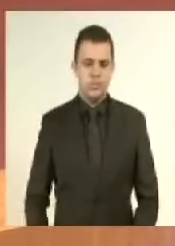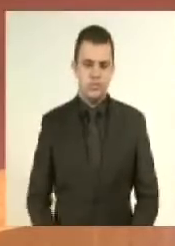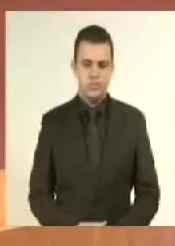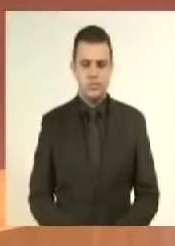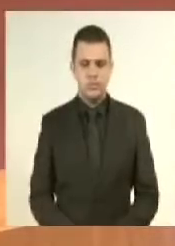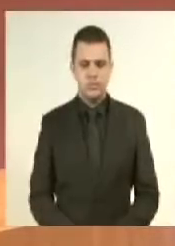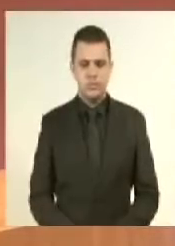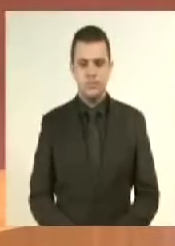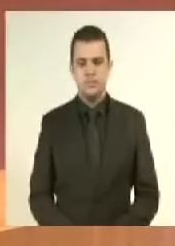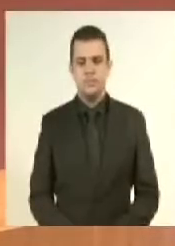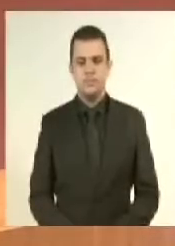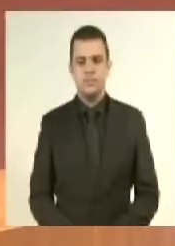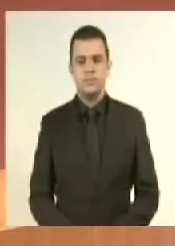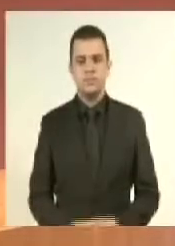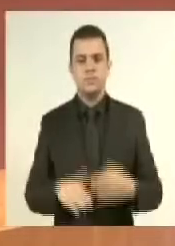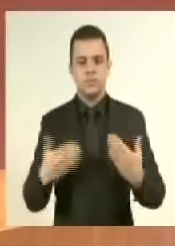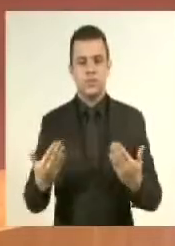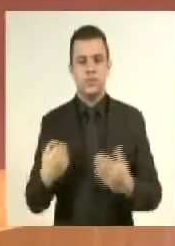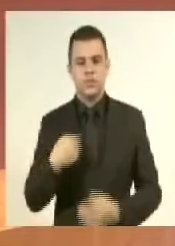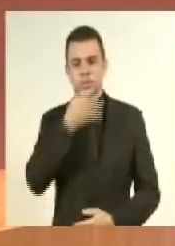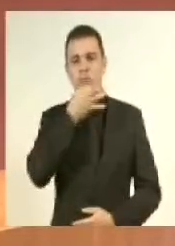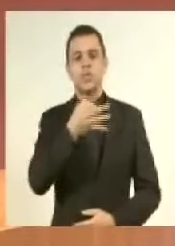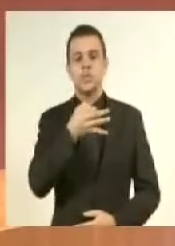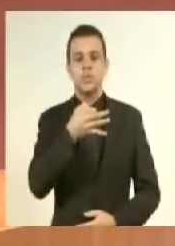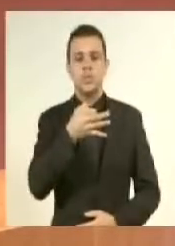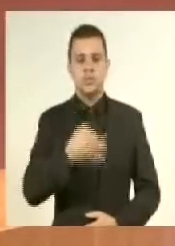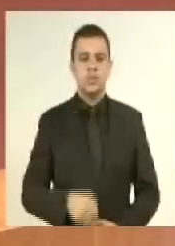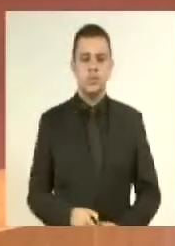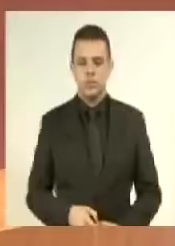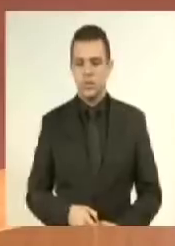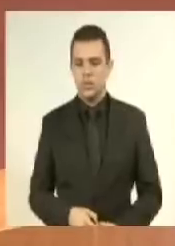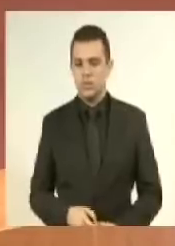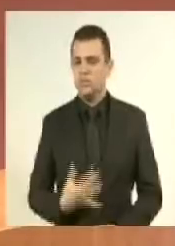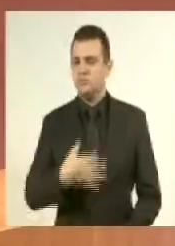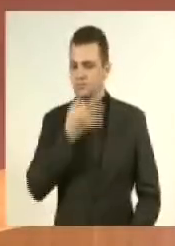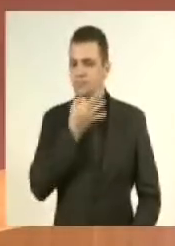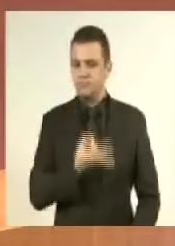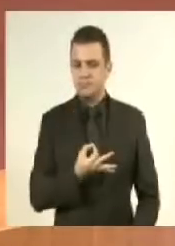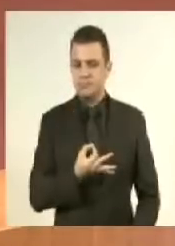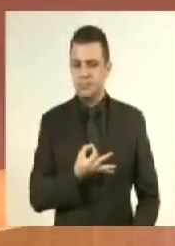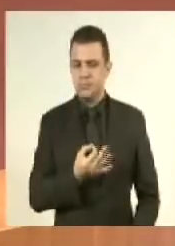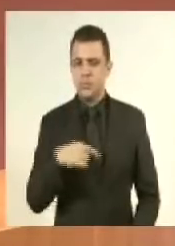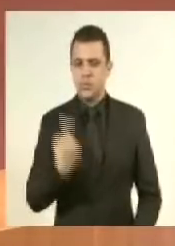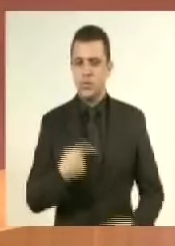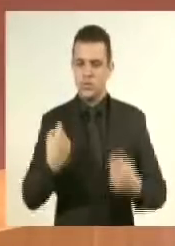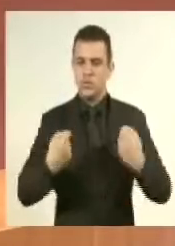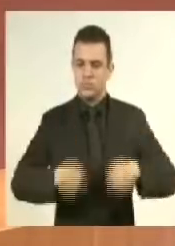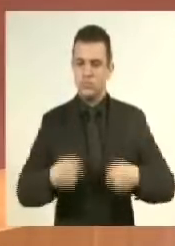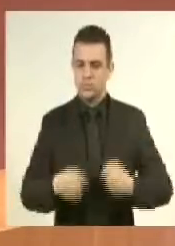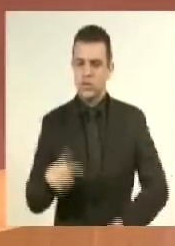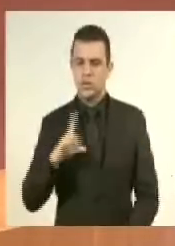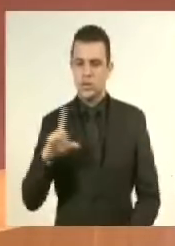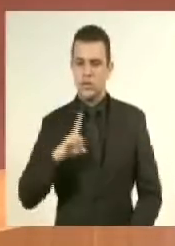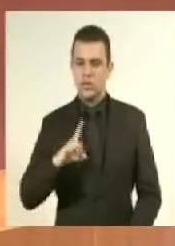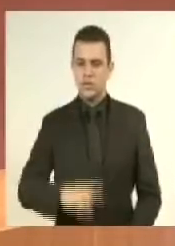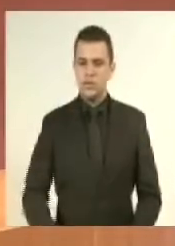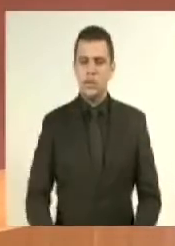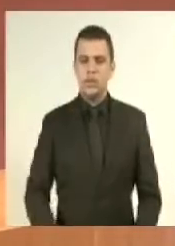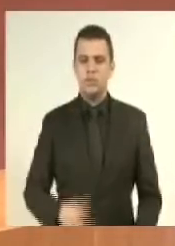Então, eu acho que precisamos ter mais respeito pelo papel de